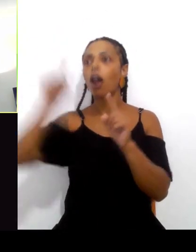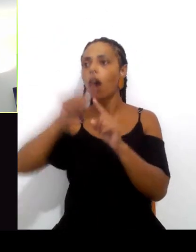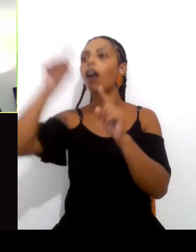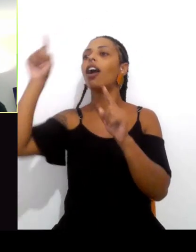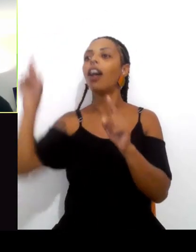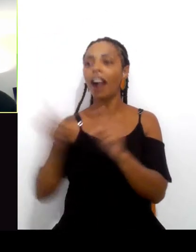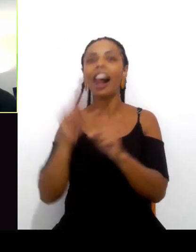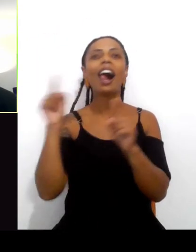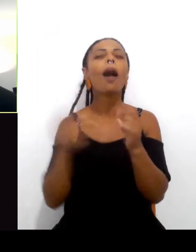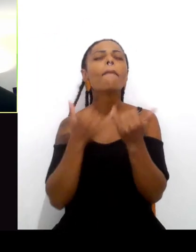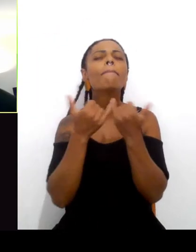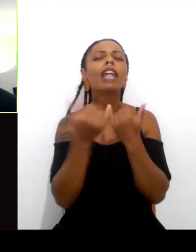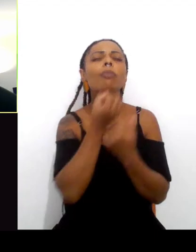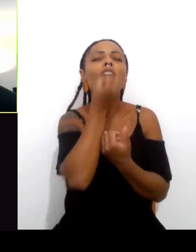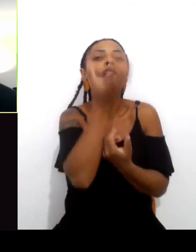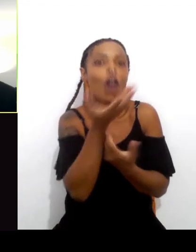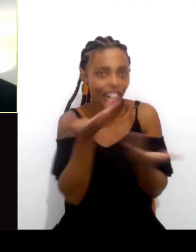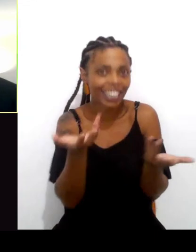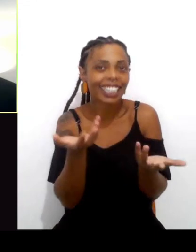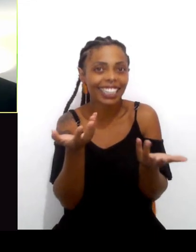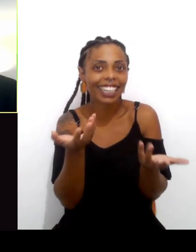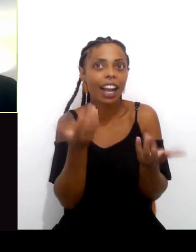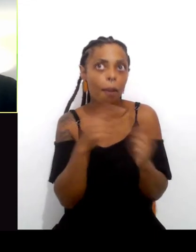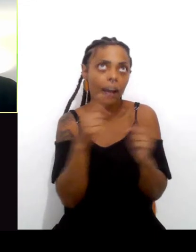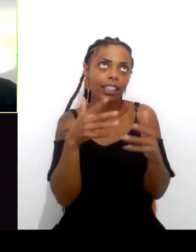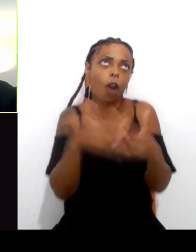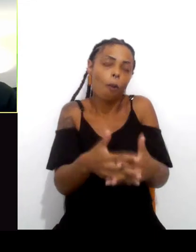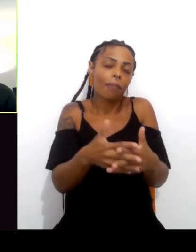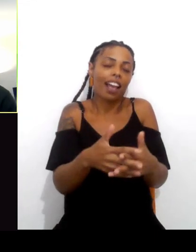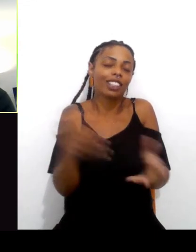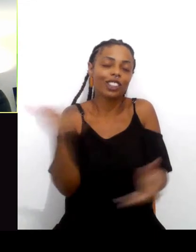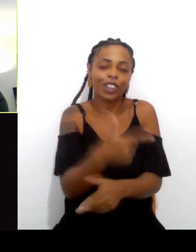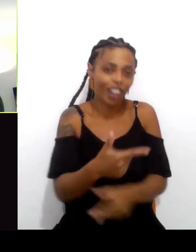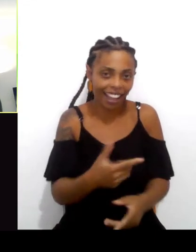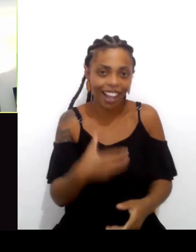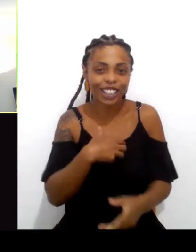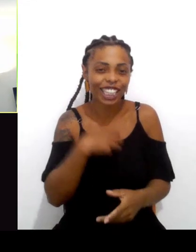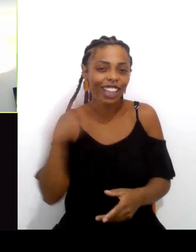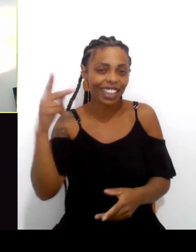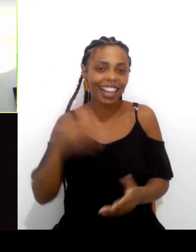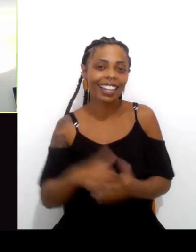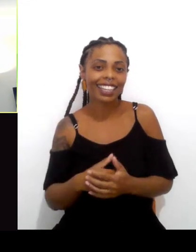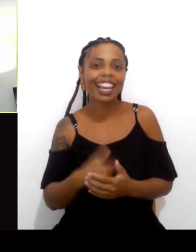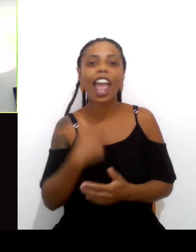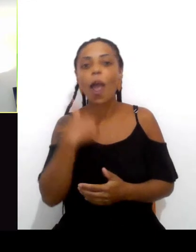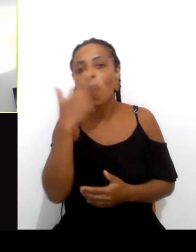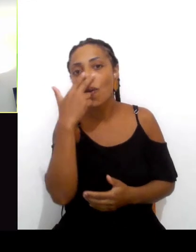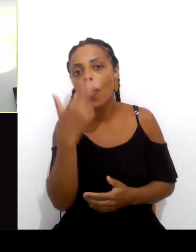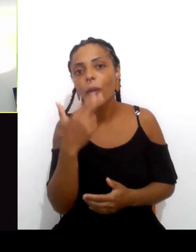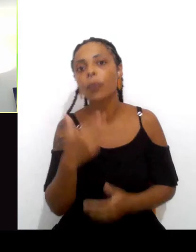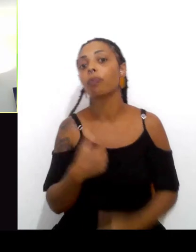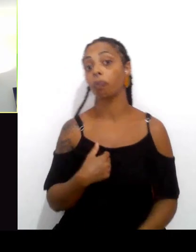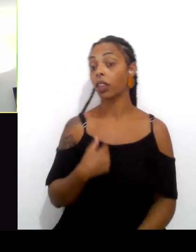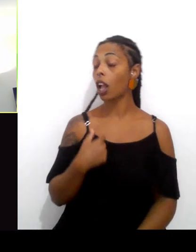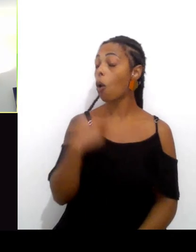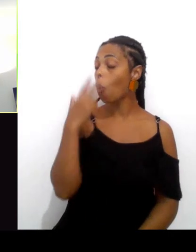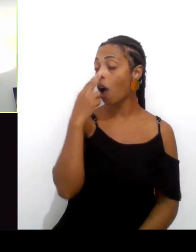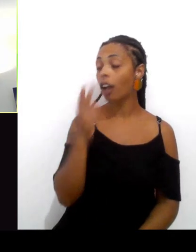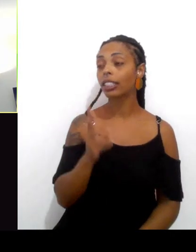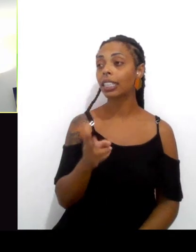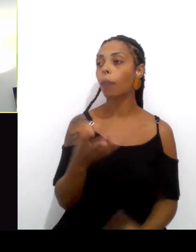então eu acho que o que eu sempre acho muito